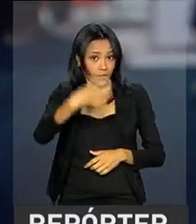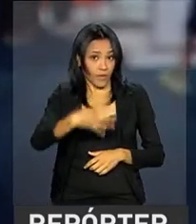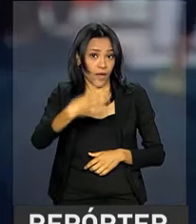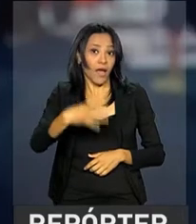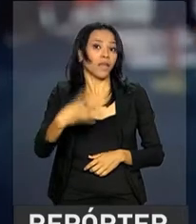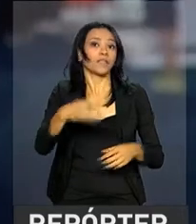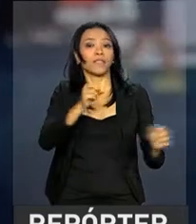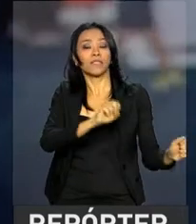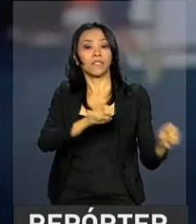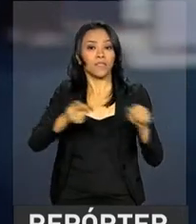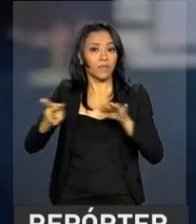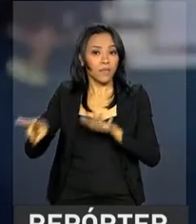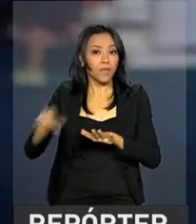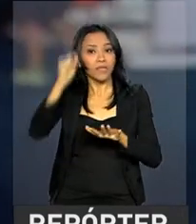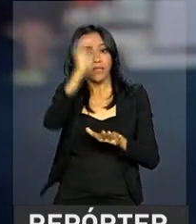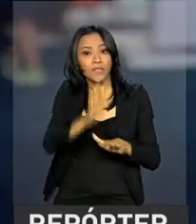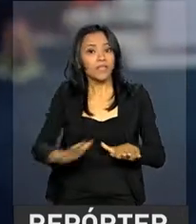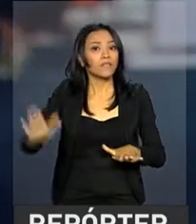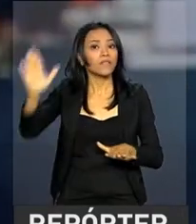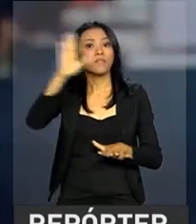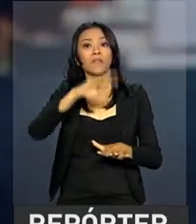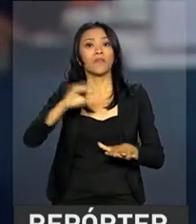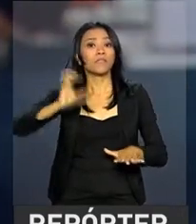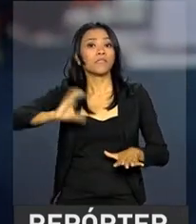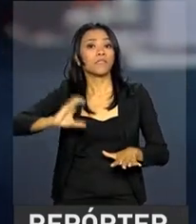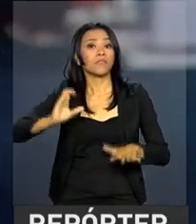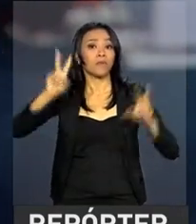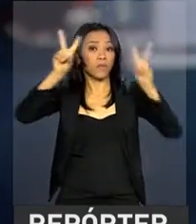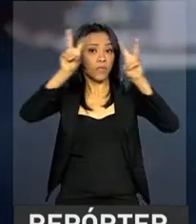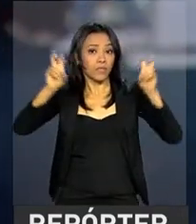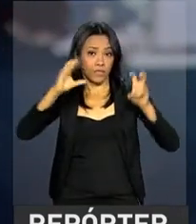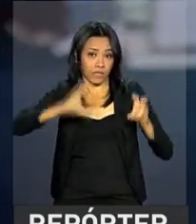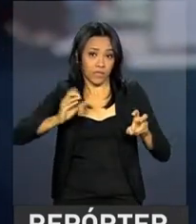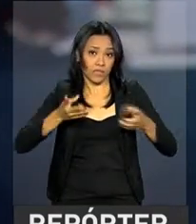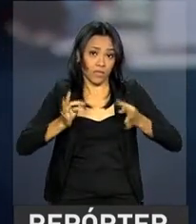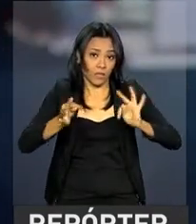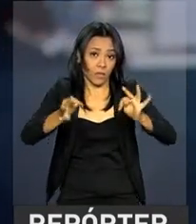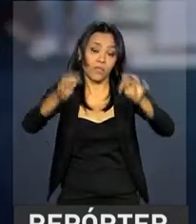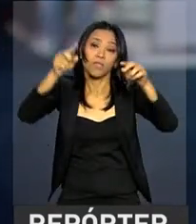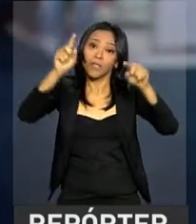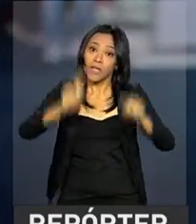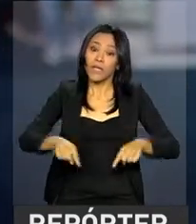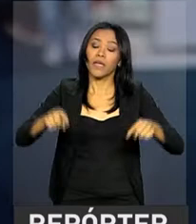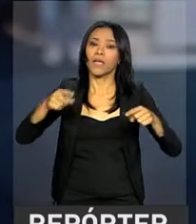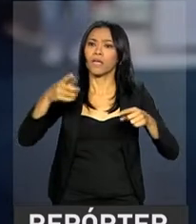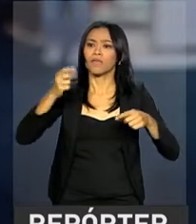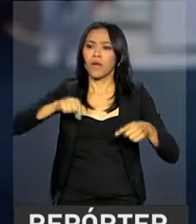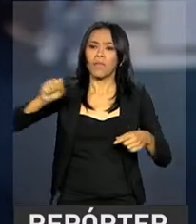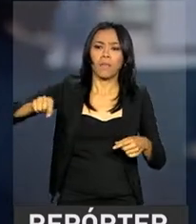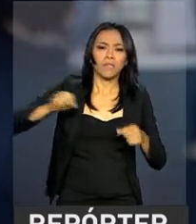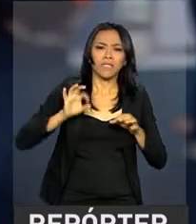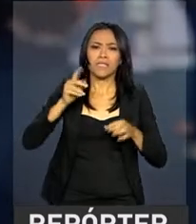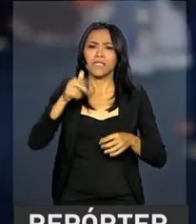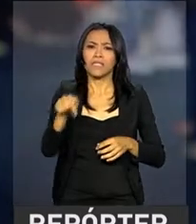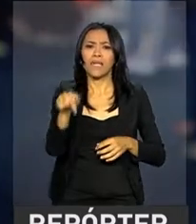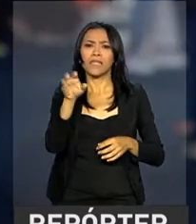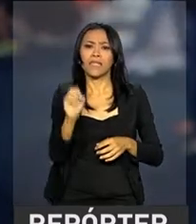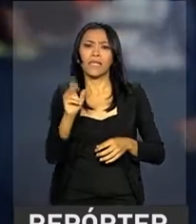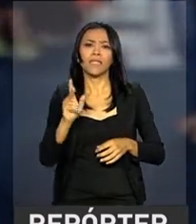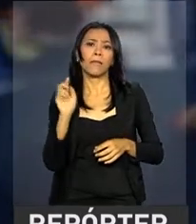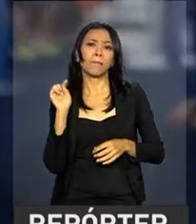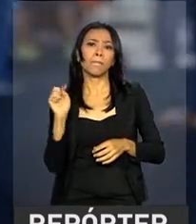e Tecnologia, que vai ter aqui em Brasília, nesse ano, o maior espaço da história. São 70 mil metros quadrados.